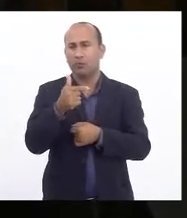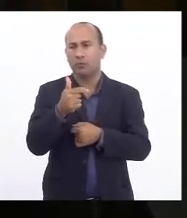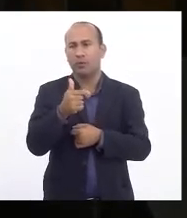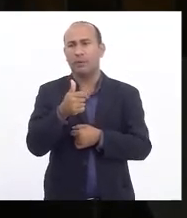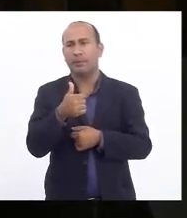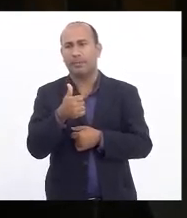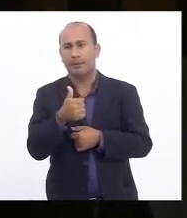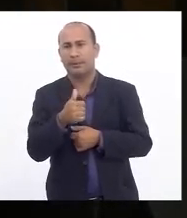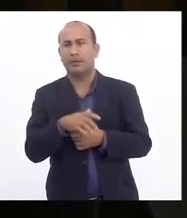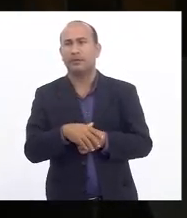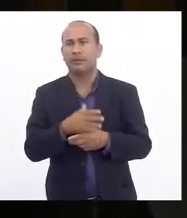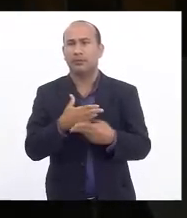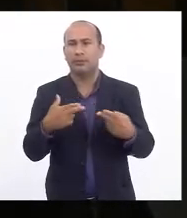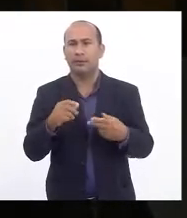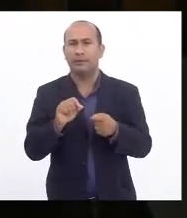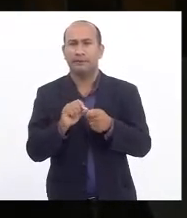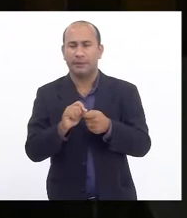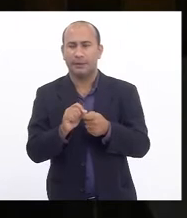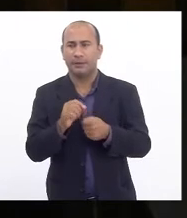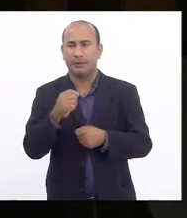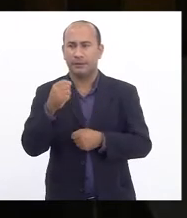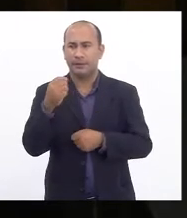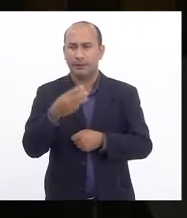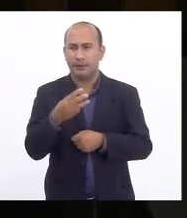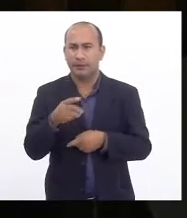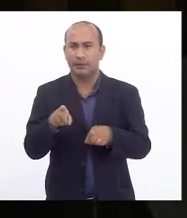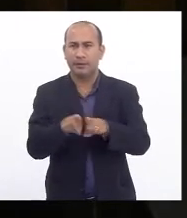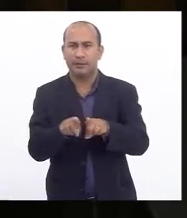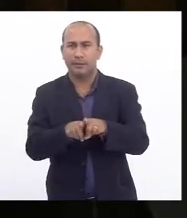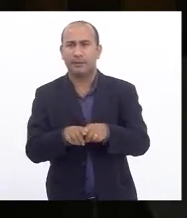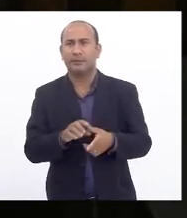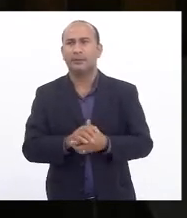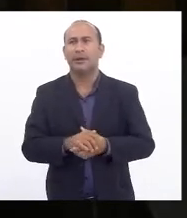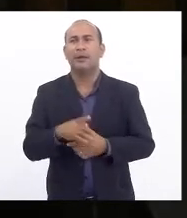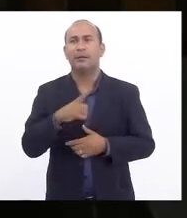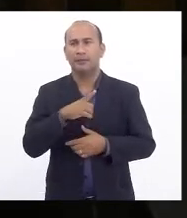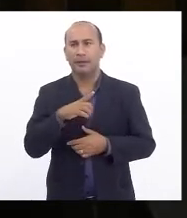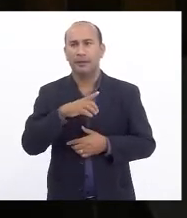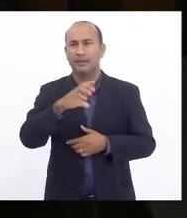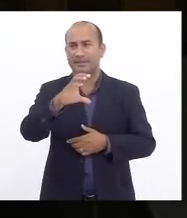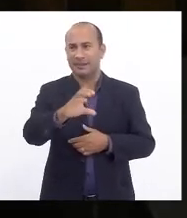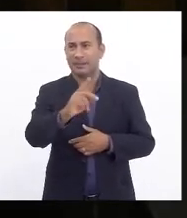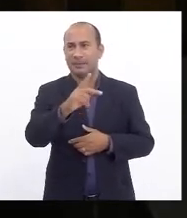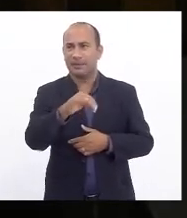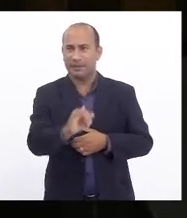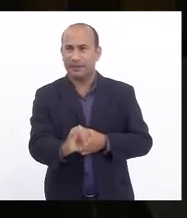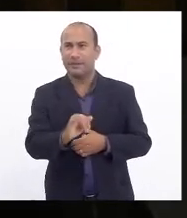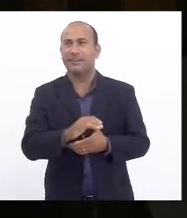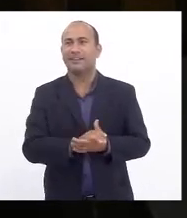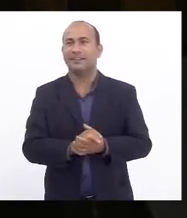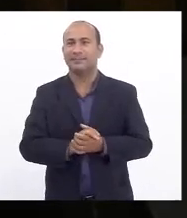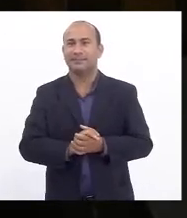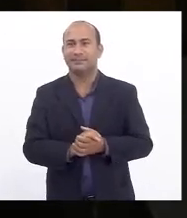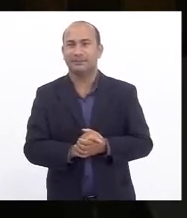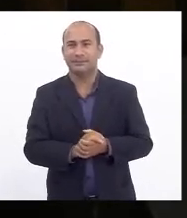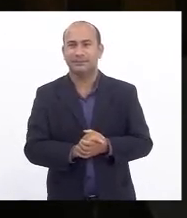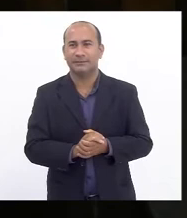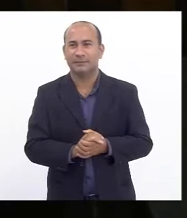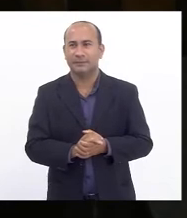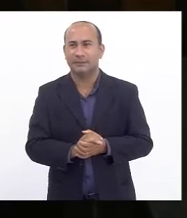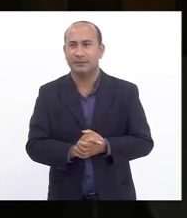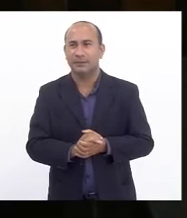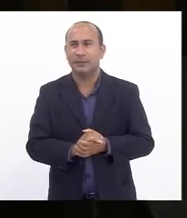e fez proposta para a terceira quer que é Aquele de lá tem proposta da CPI para melhorar a legislação o